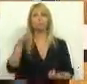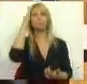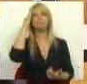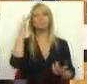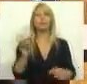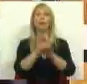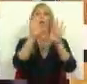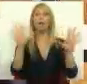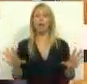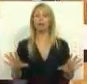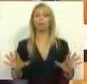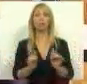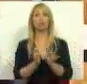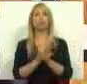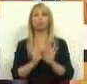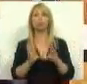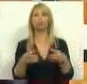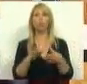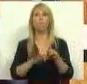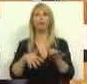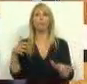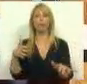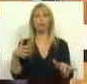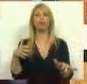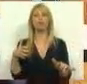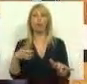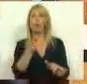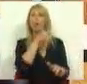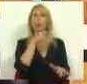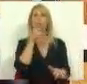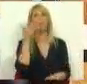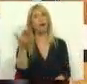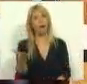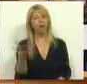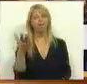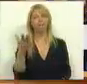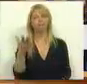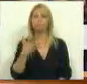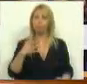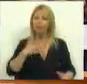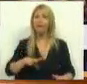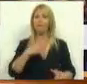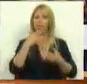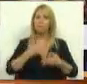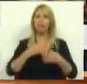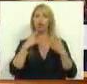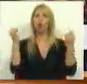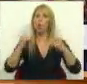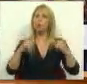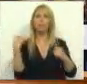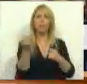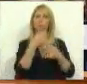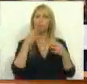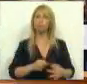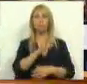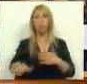claro da parte de todos os grupos parlamentares o compromisso de chegarmos a consenso com uma proposta que